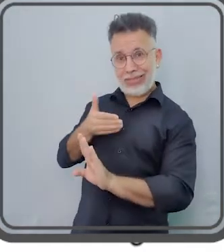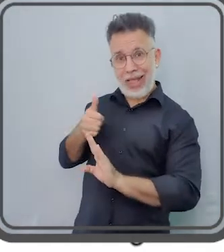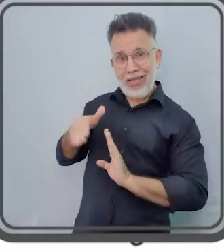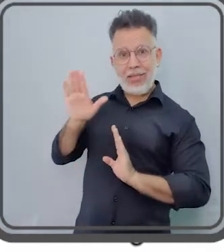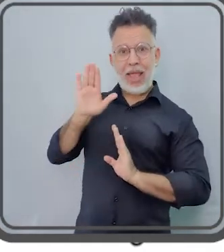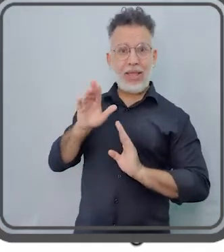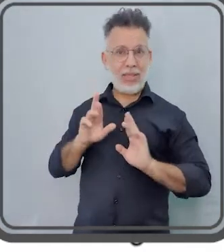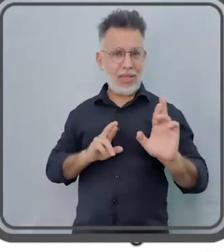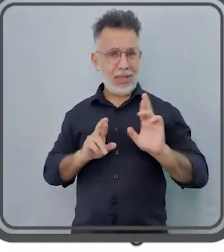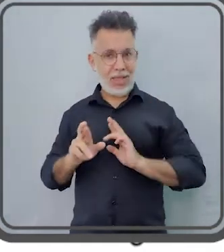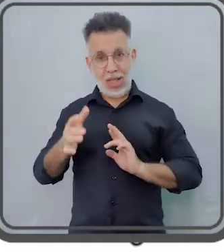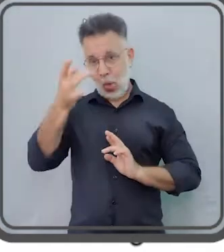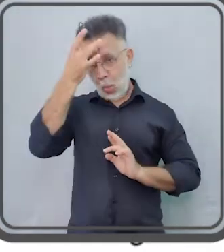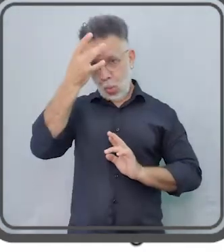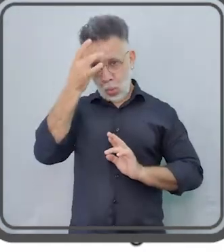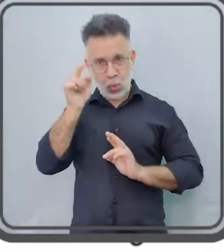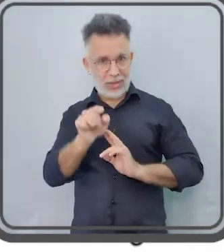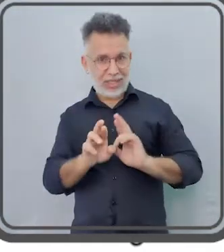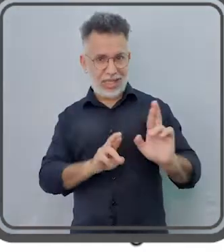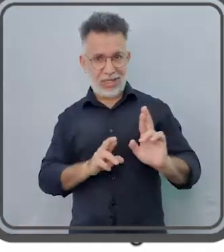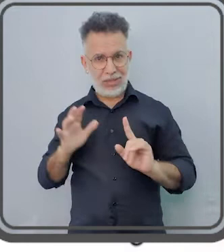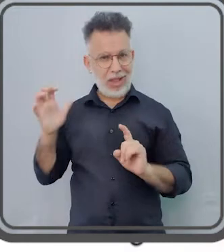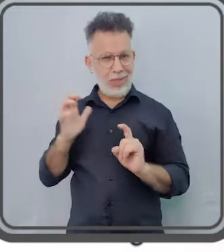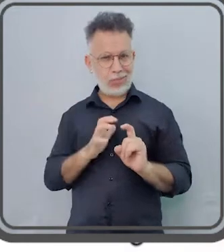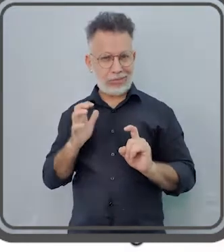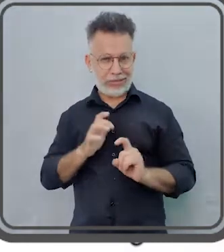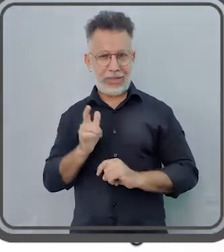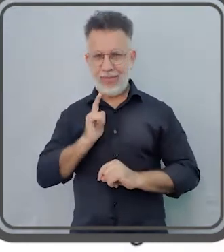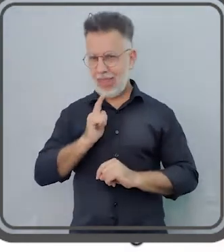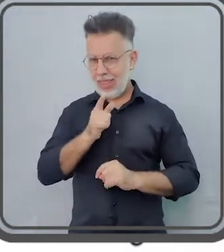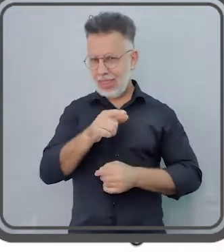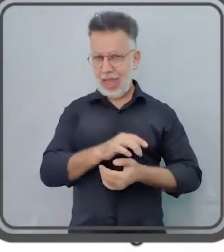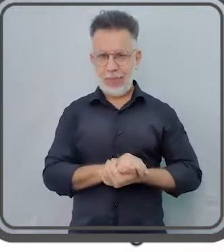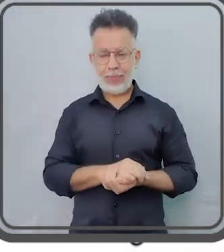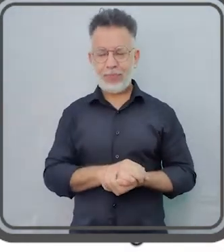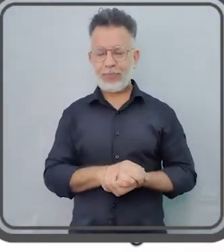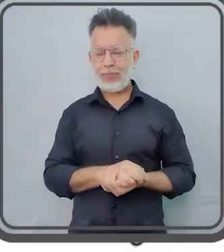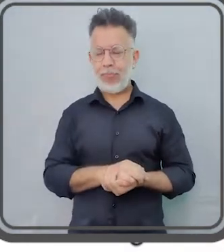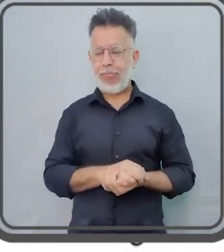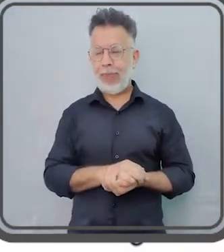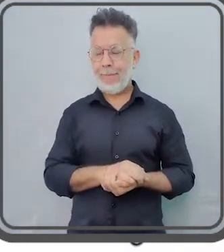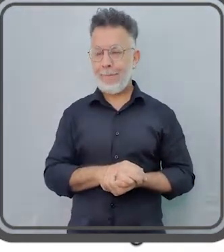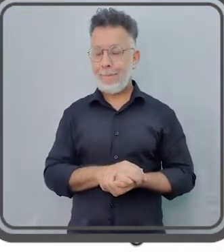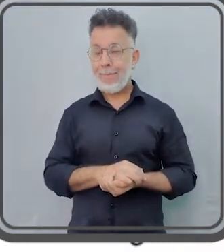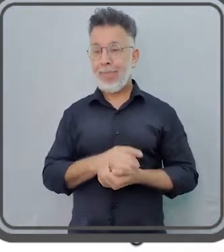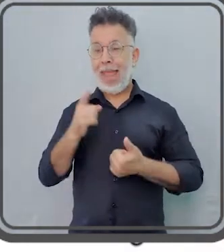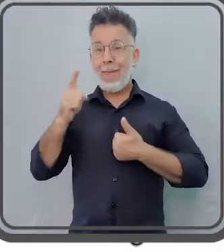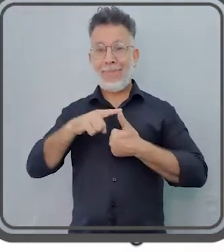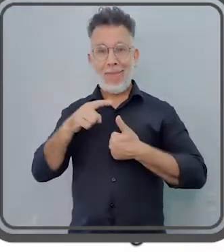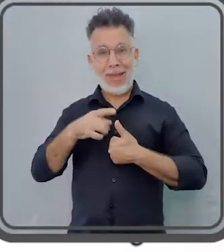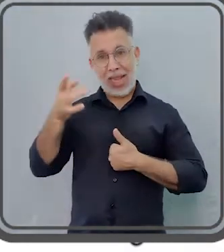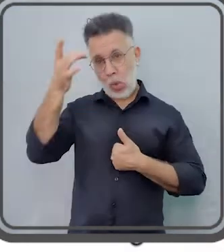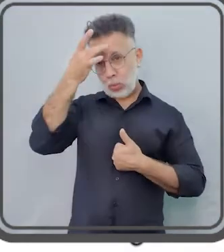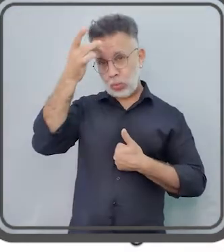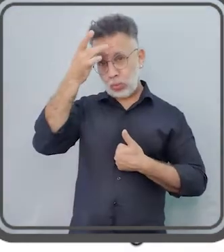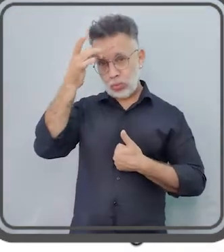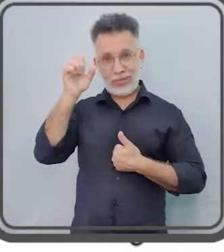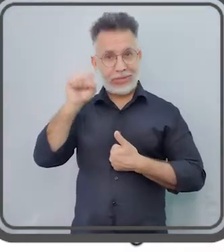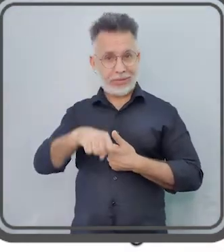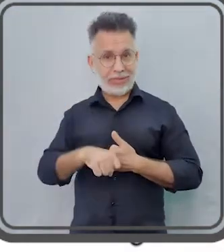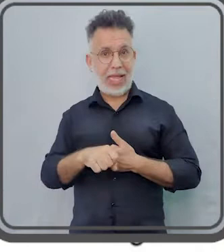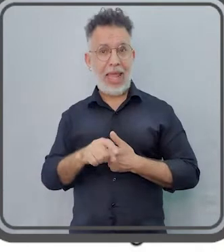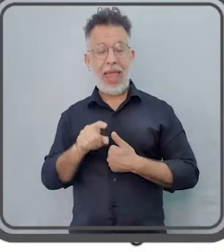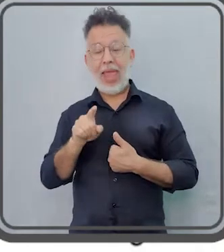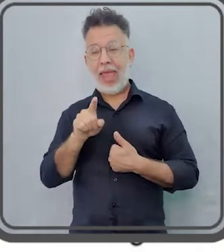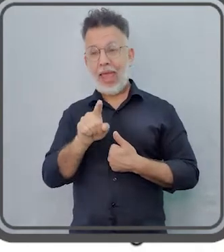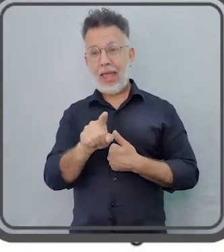saída dessas relações abusivas? A primeira consciência, sem sombra de dúvida, é o fato